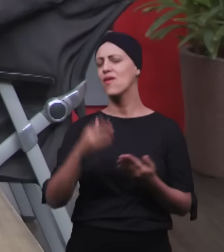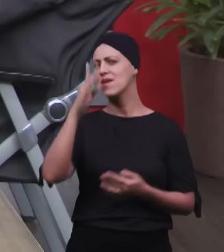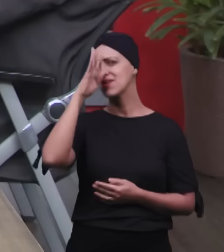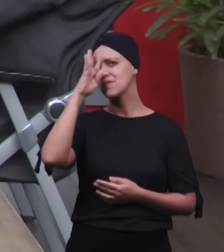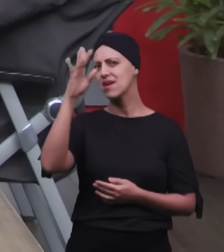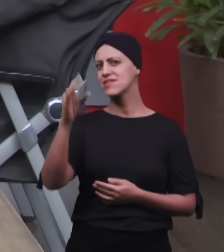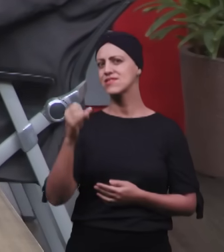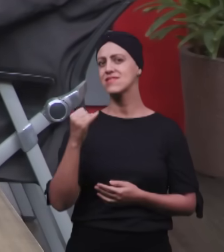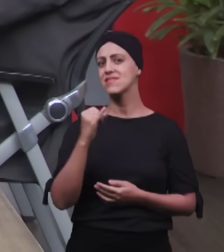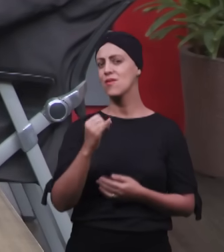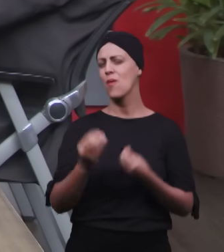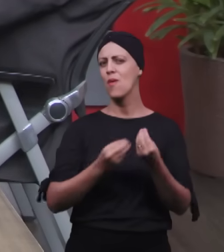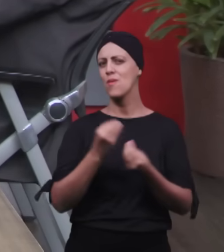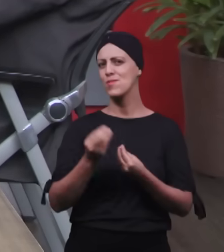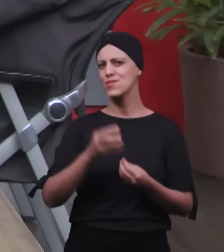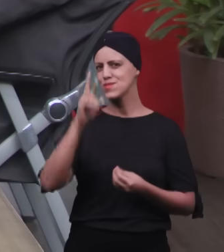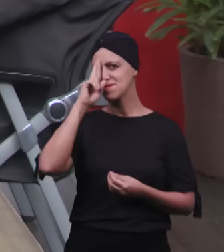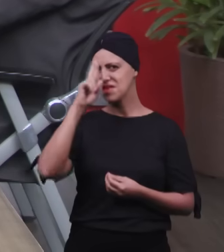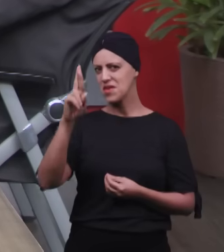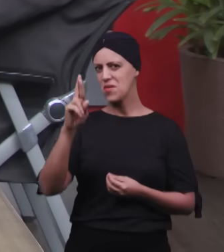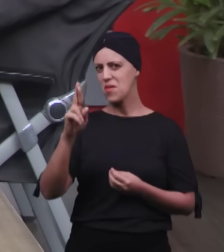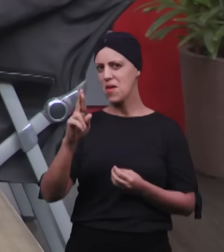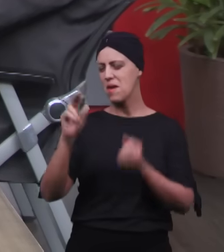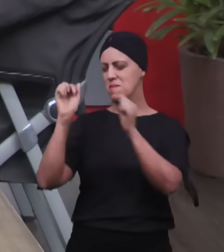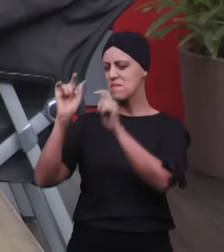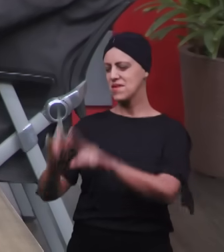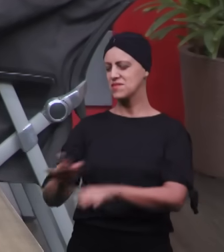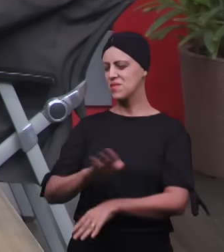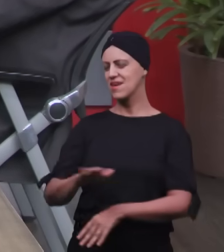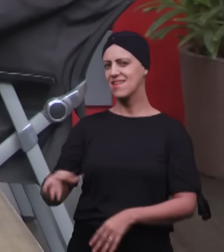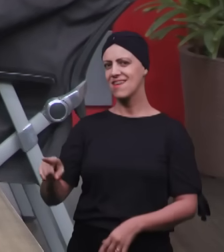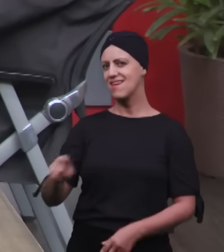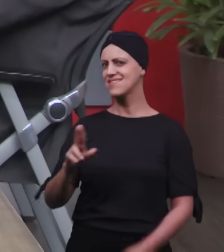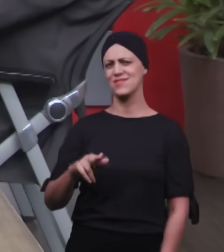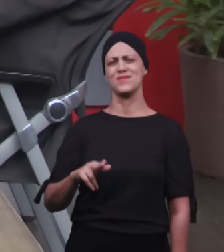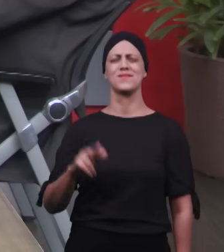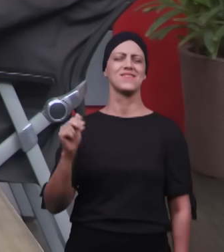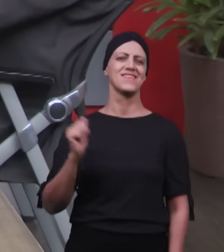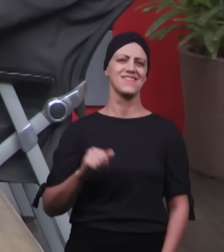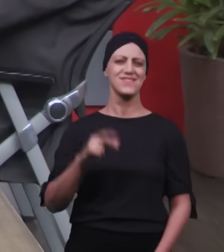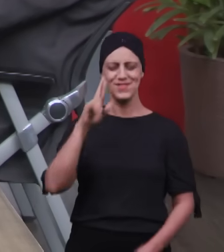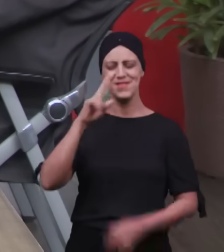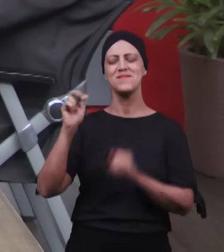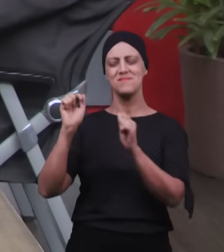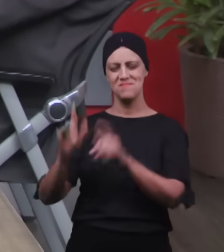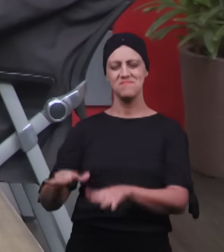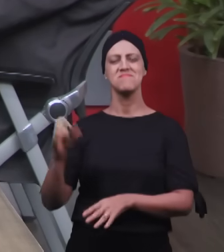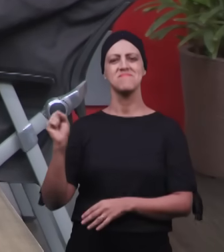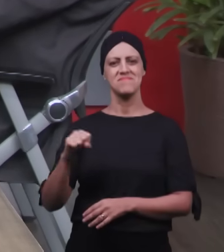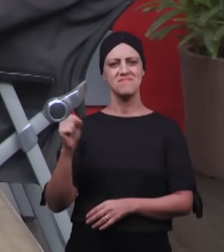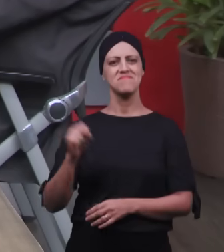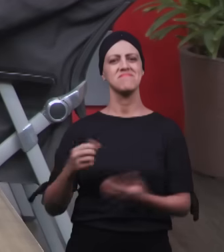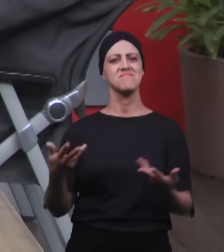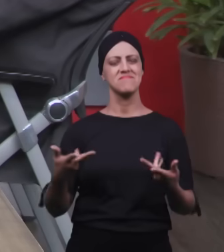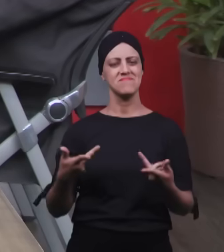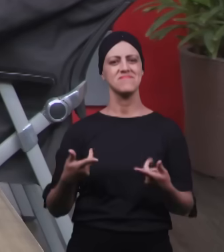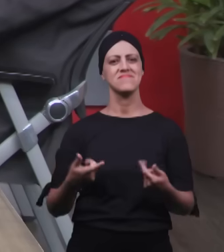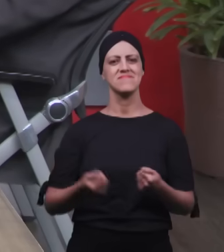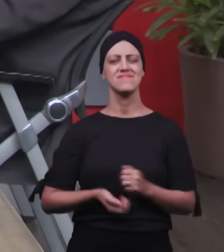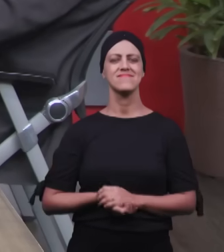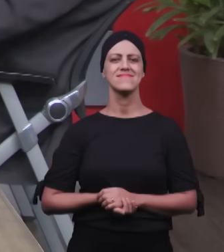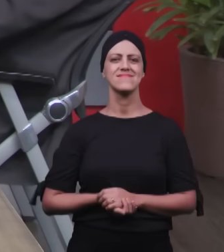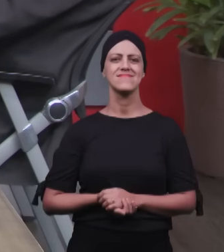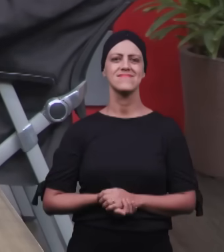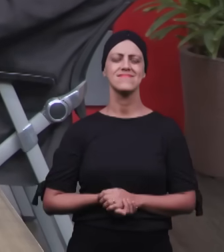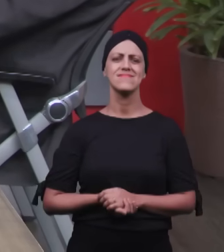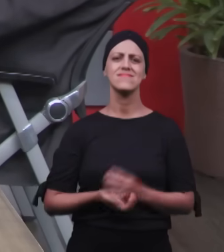o senhor que nós conhecemos não atenderia uma criança né a oração de uma criança pedindo de uma criança que maravilhoso é eu